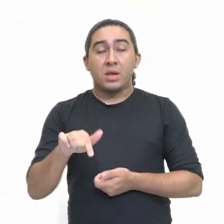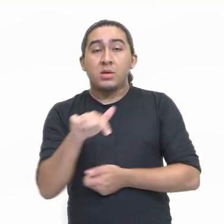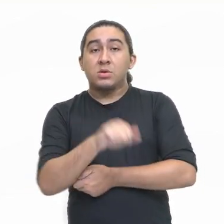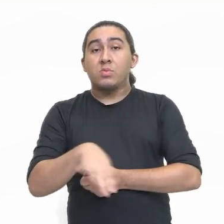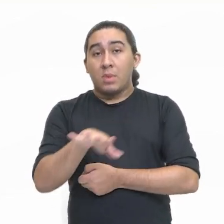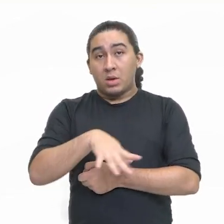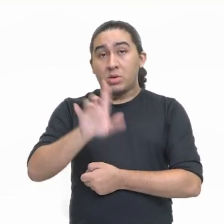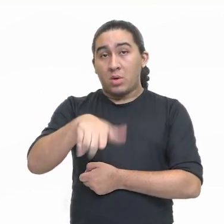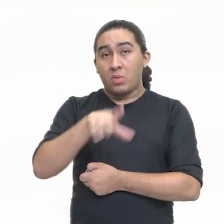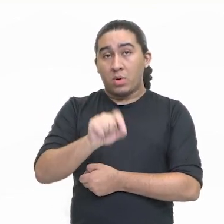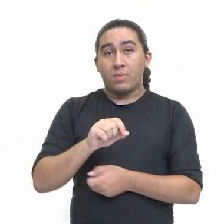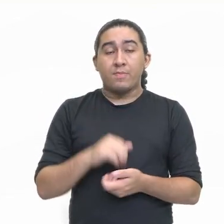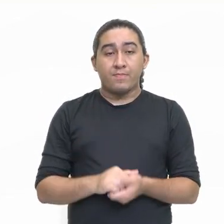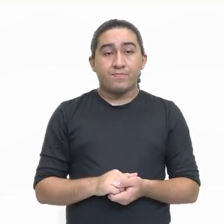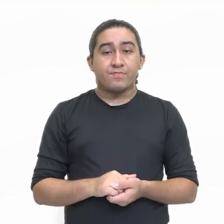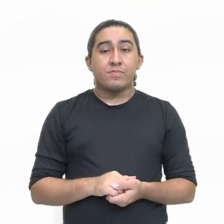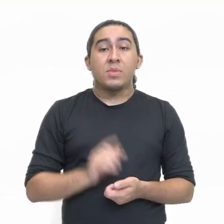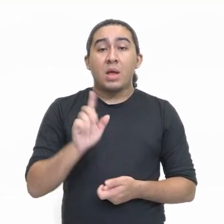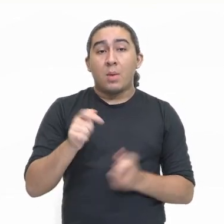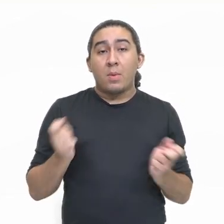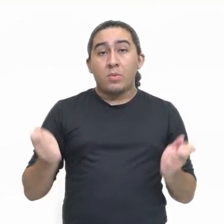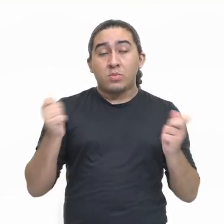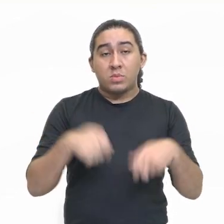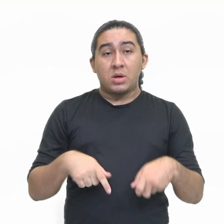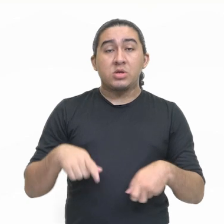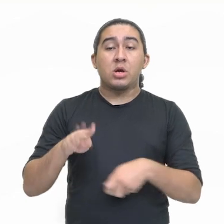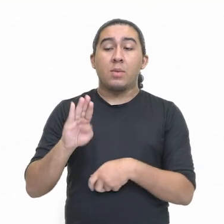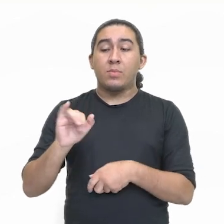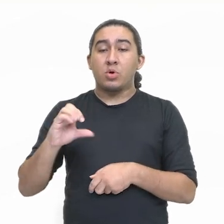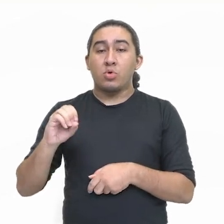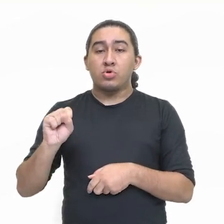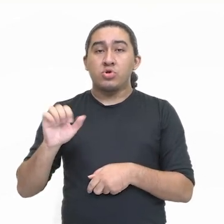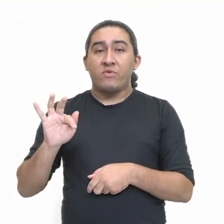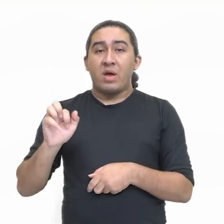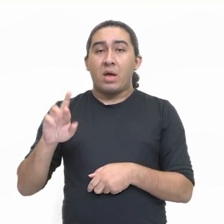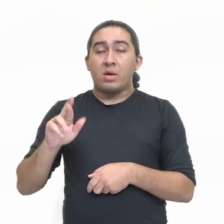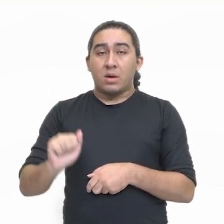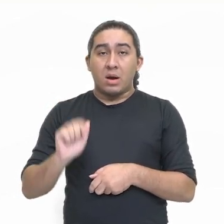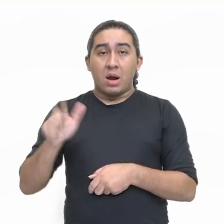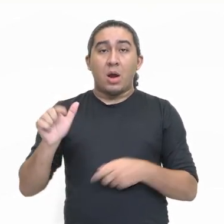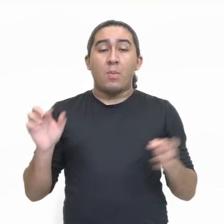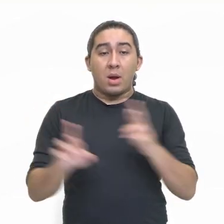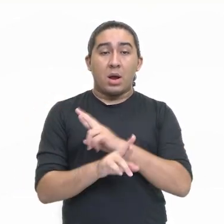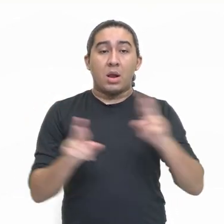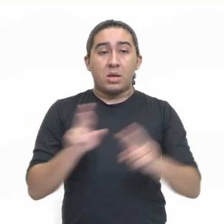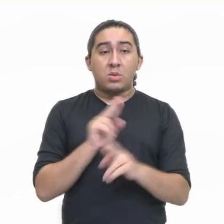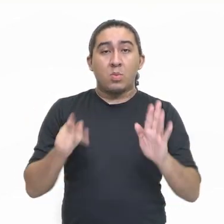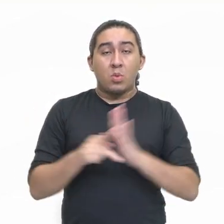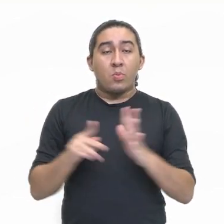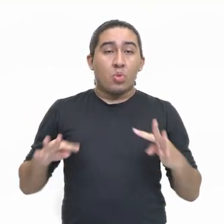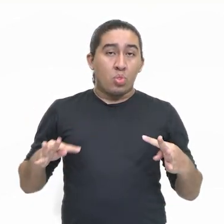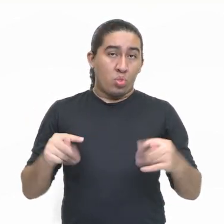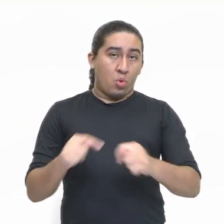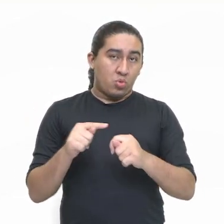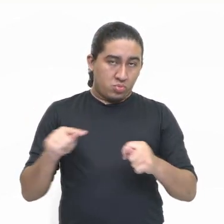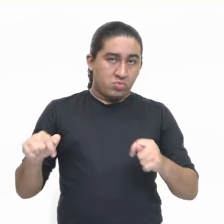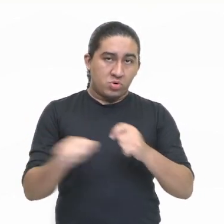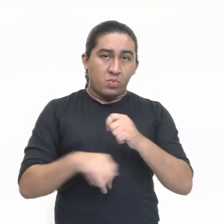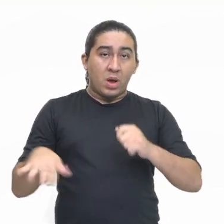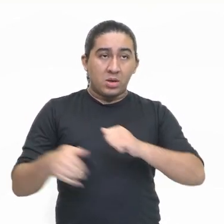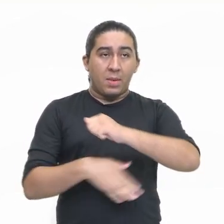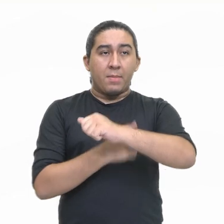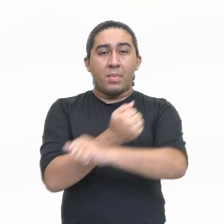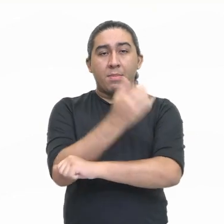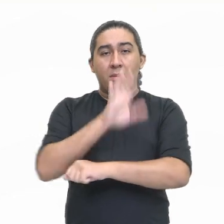ali é uma parte da biosfera é uma interconexão de todos os ecossistemas do